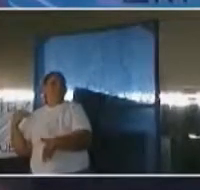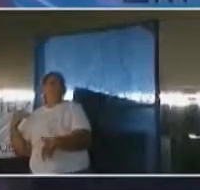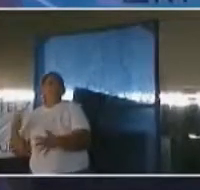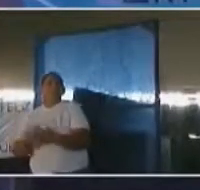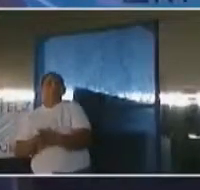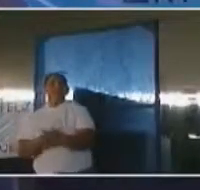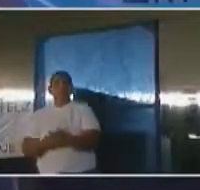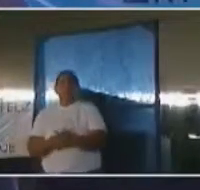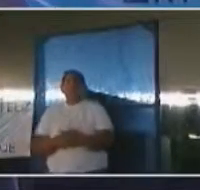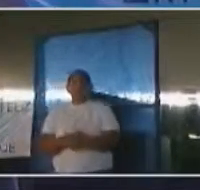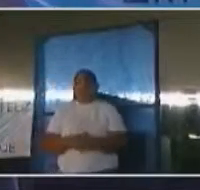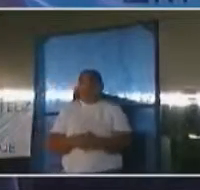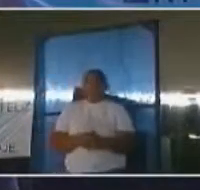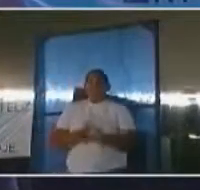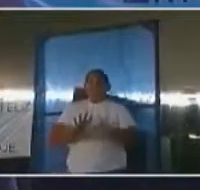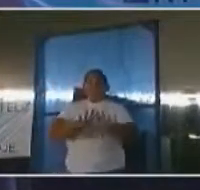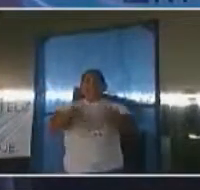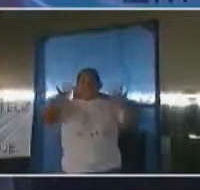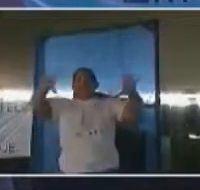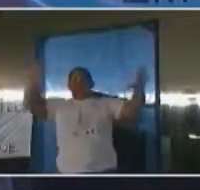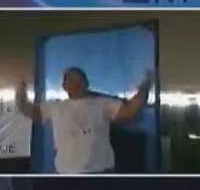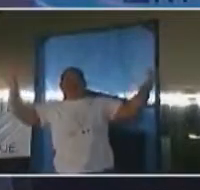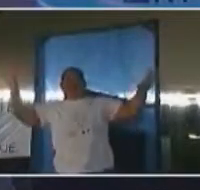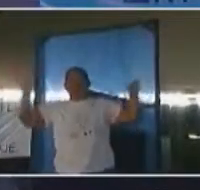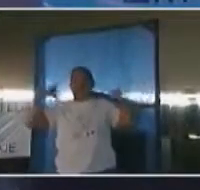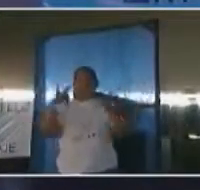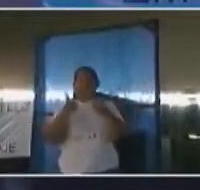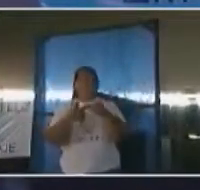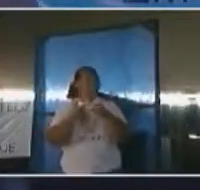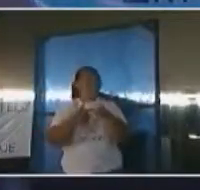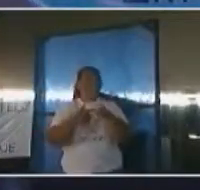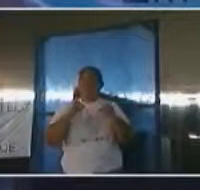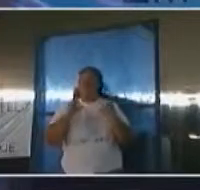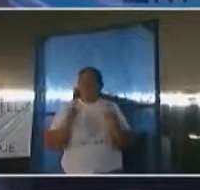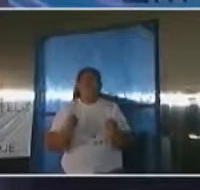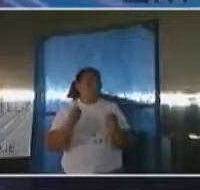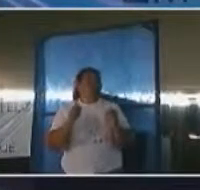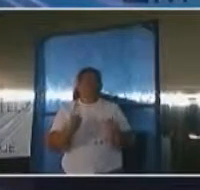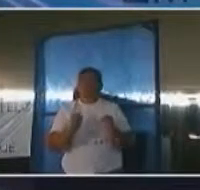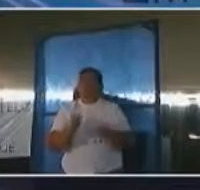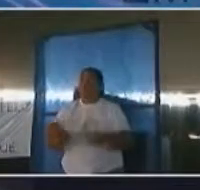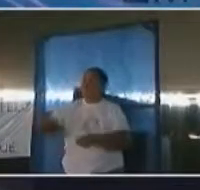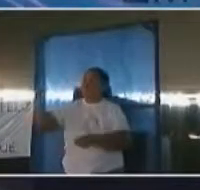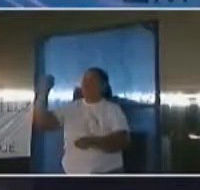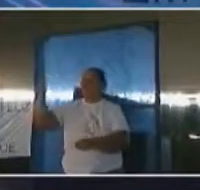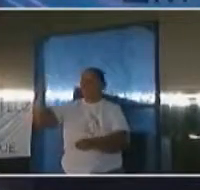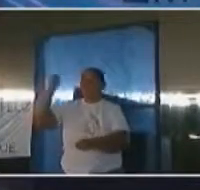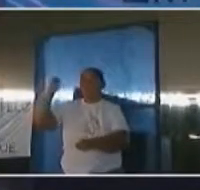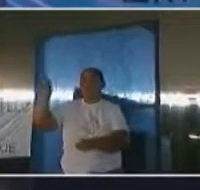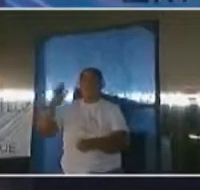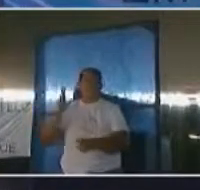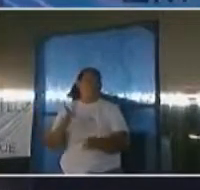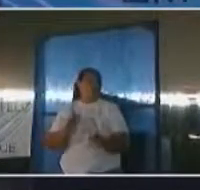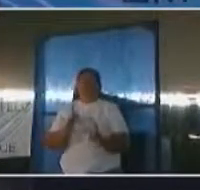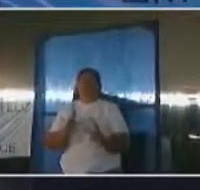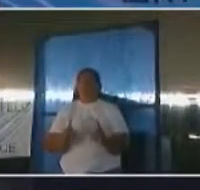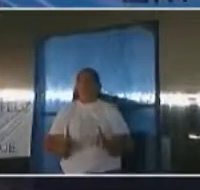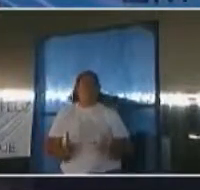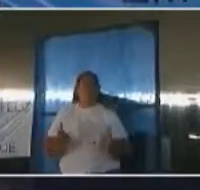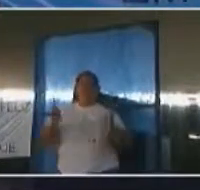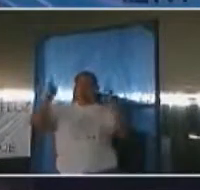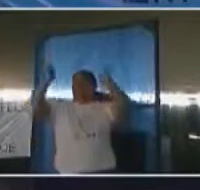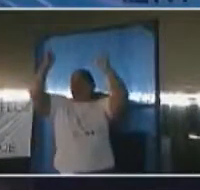na cidade, nos bairros mais afastados, havia espaços sem prédios altos,